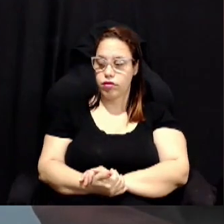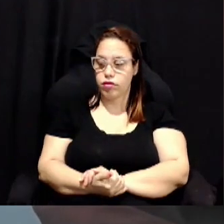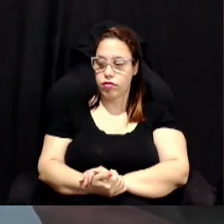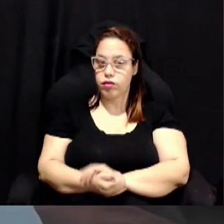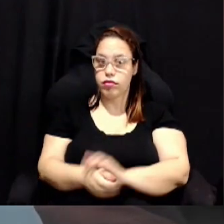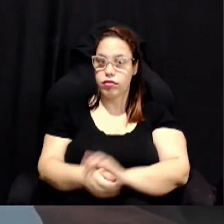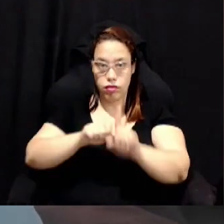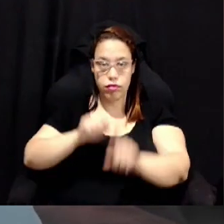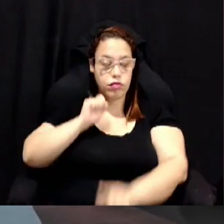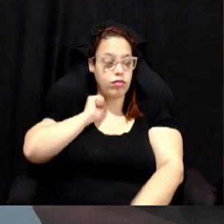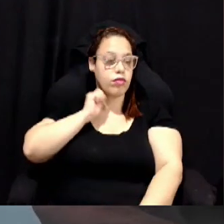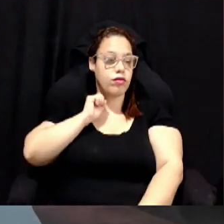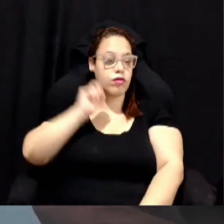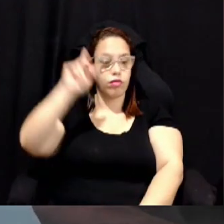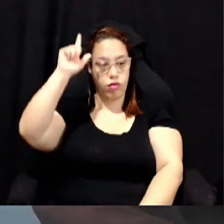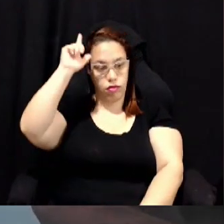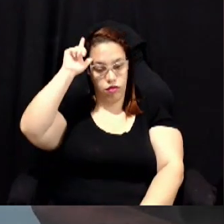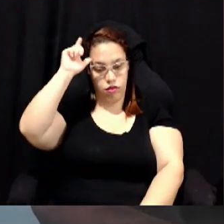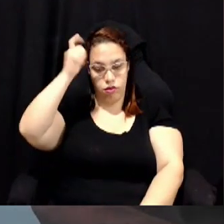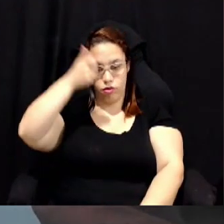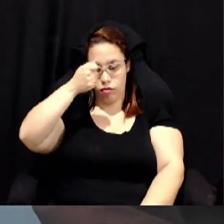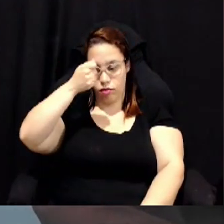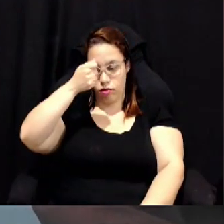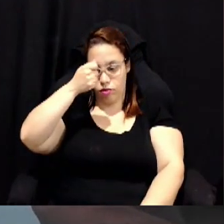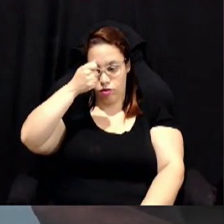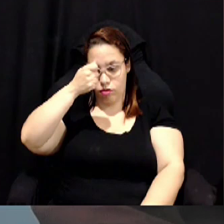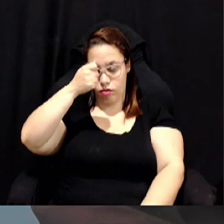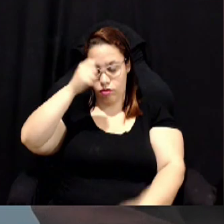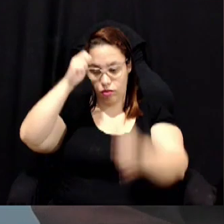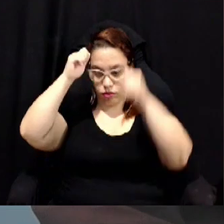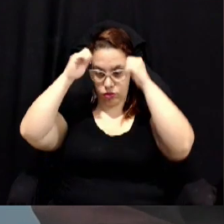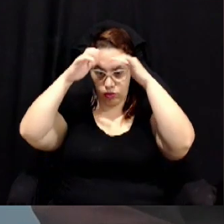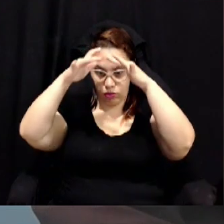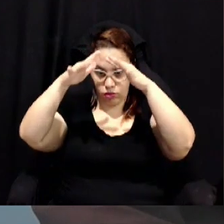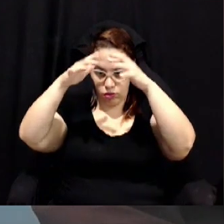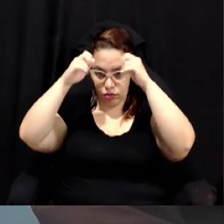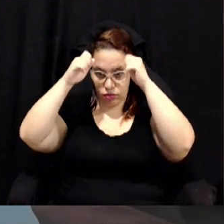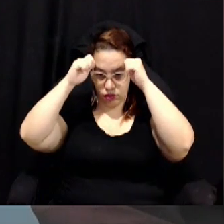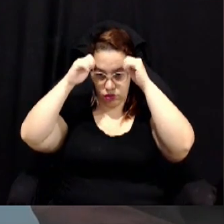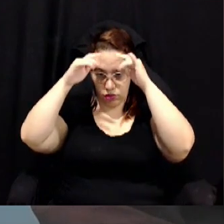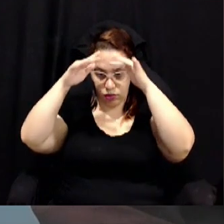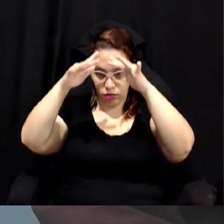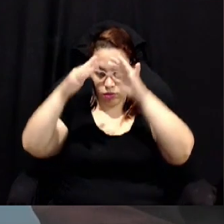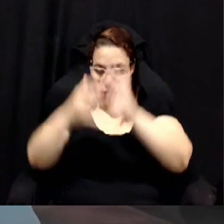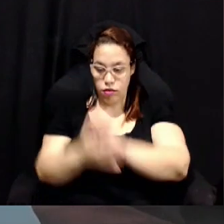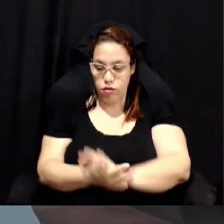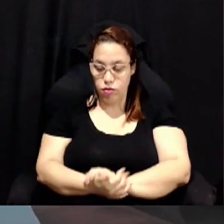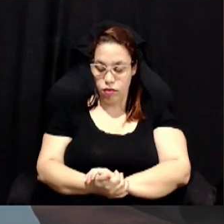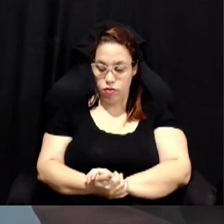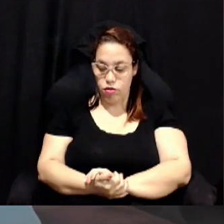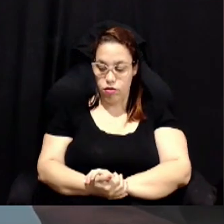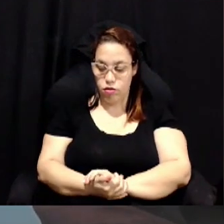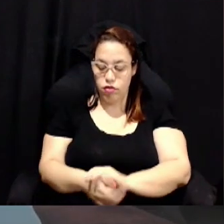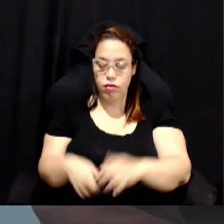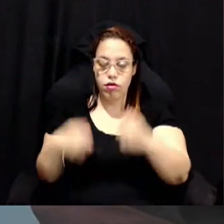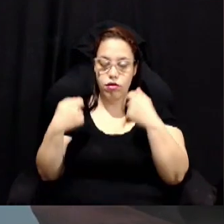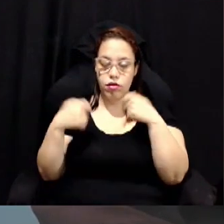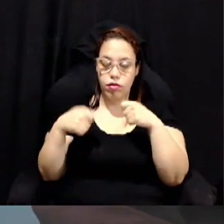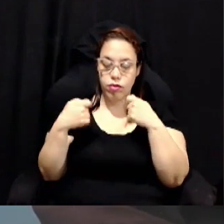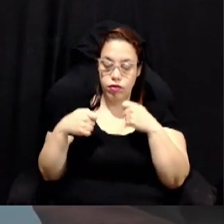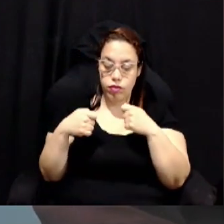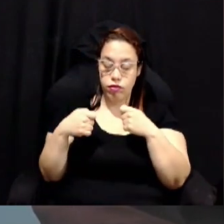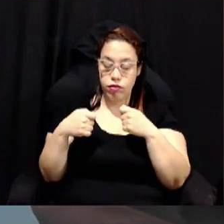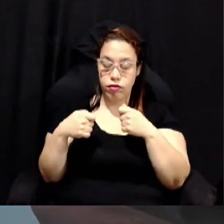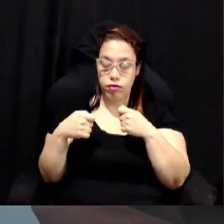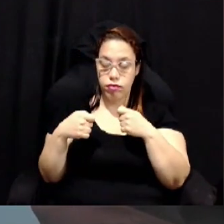mês de conscientização ao autismo, nós falamos assim que o necessário, essa luta